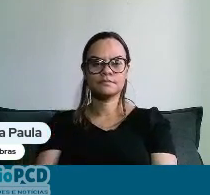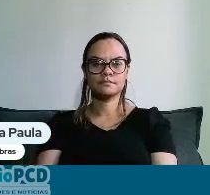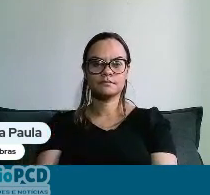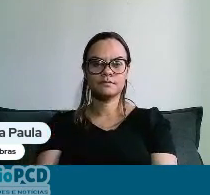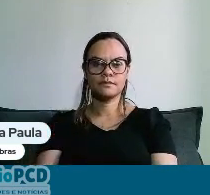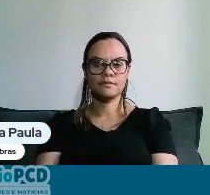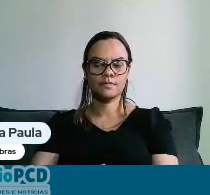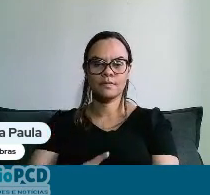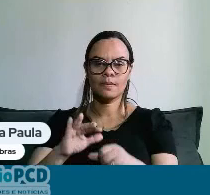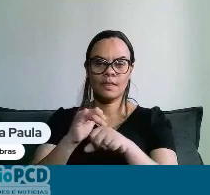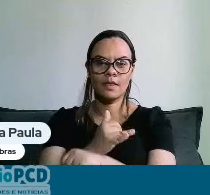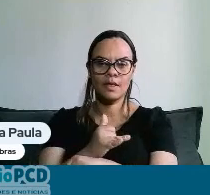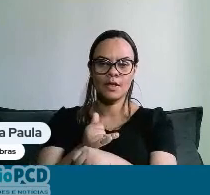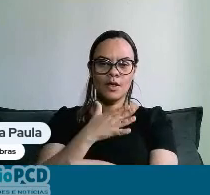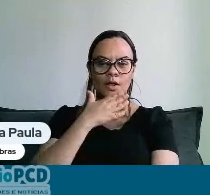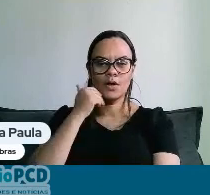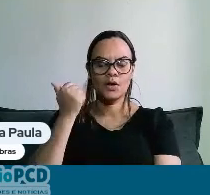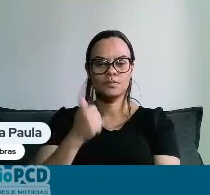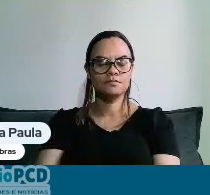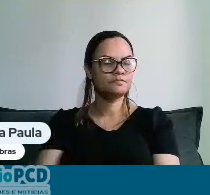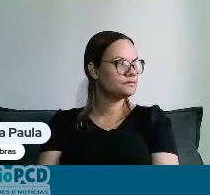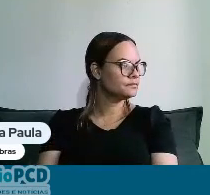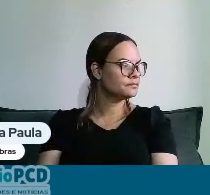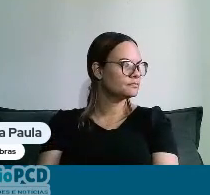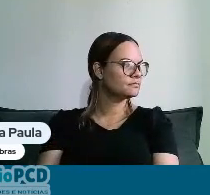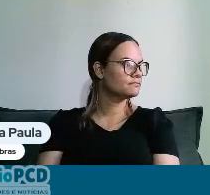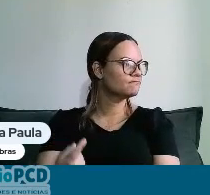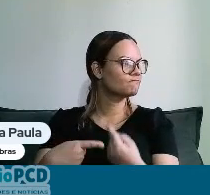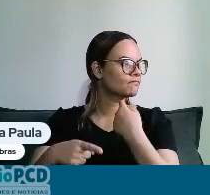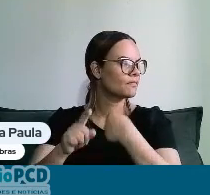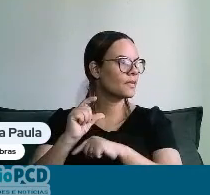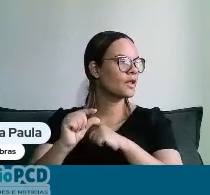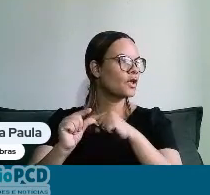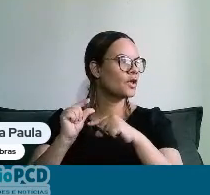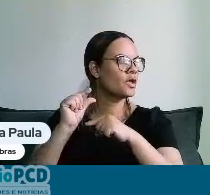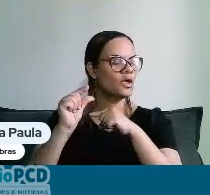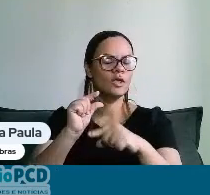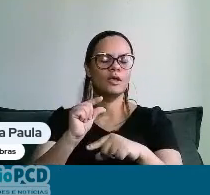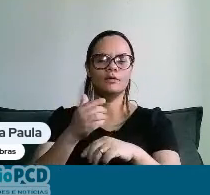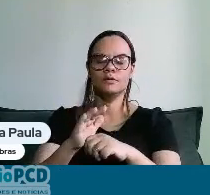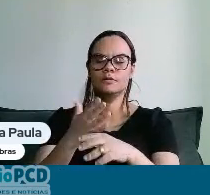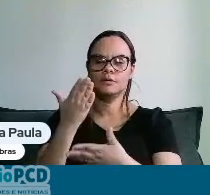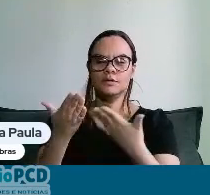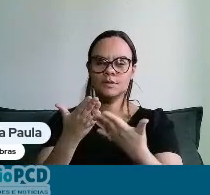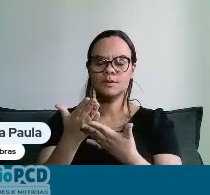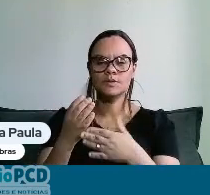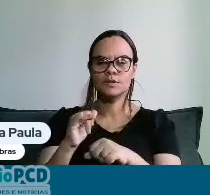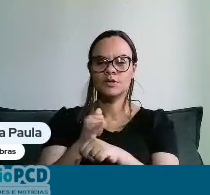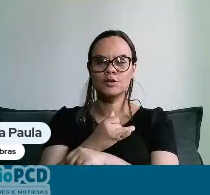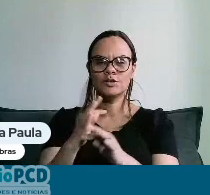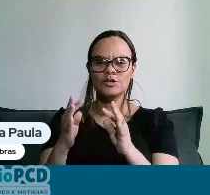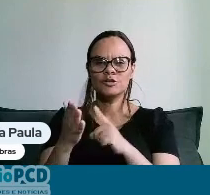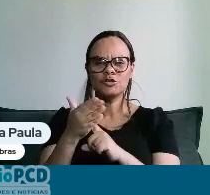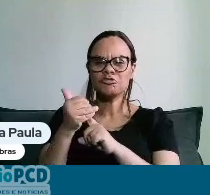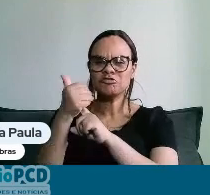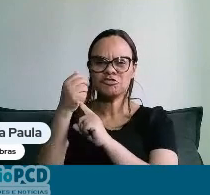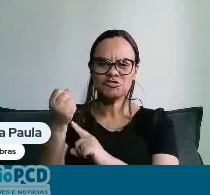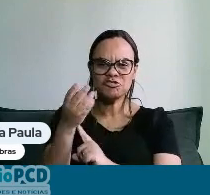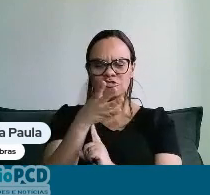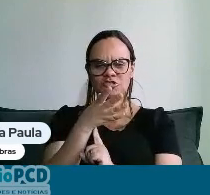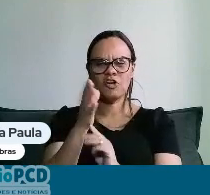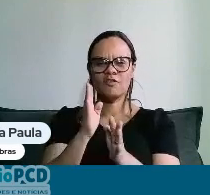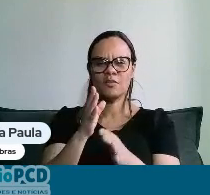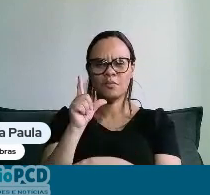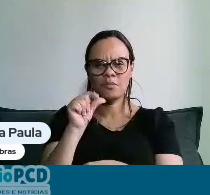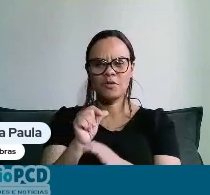temos ferramentas para melhorar a progressão da doença. Então a gente tem medicações novas surgindo no mercado a preços acessíveis